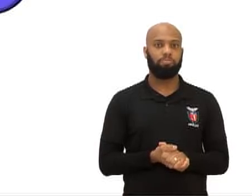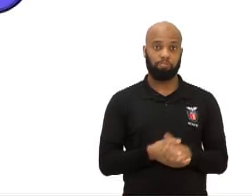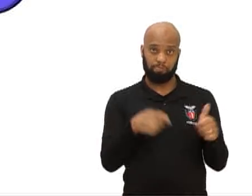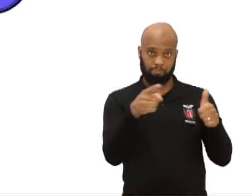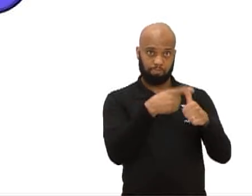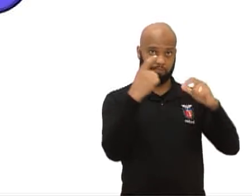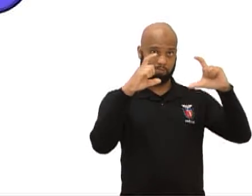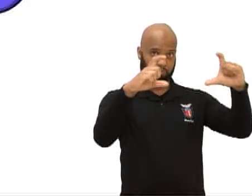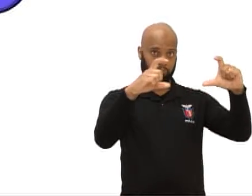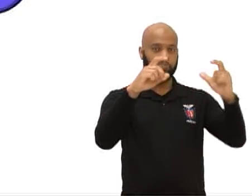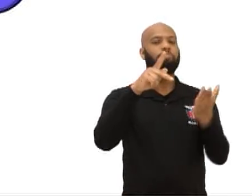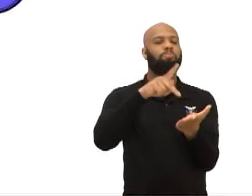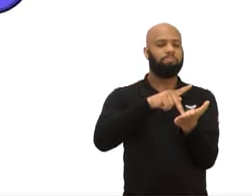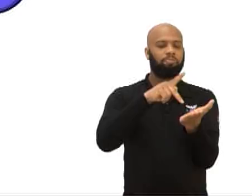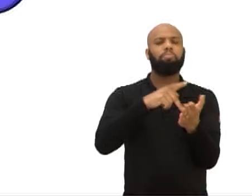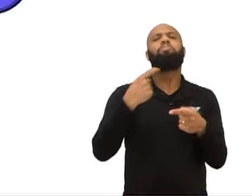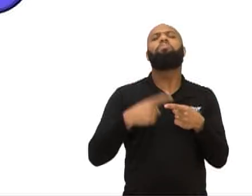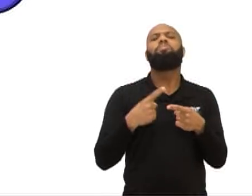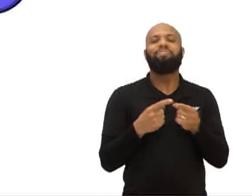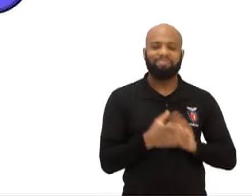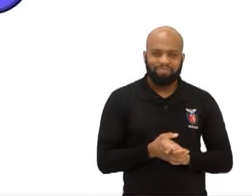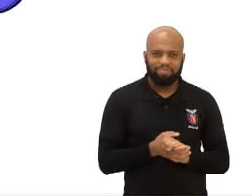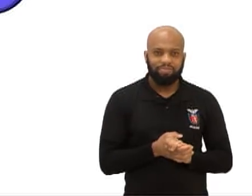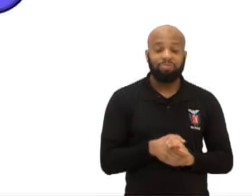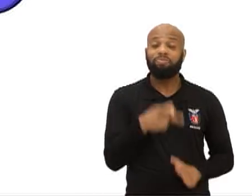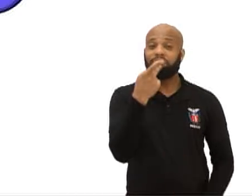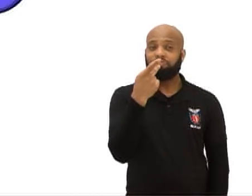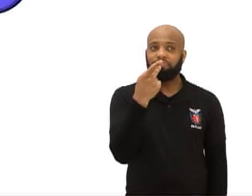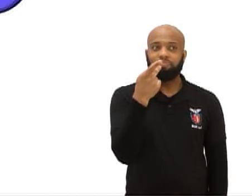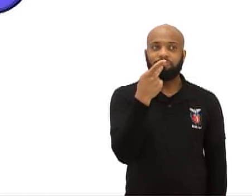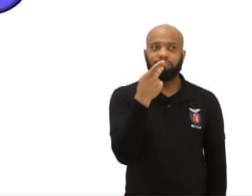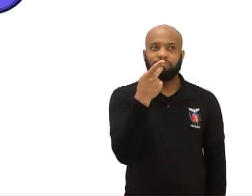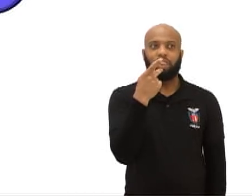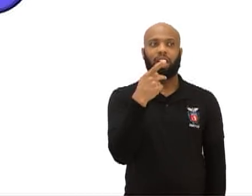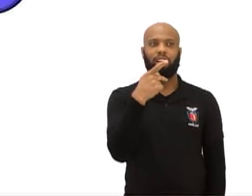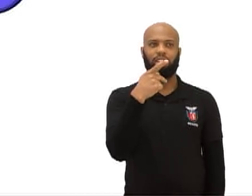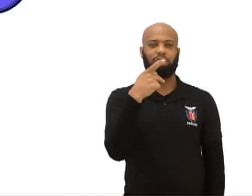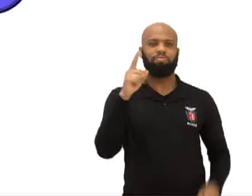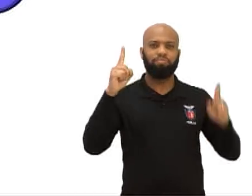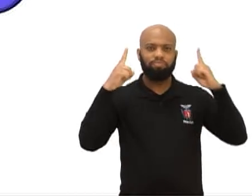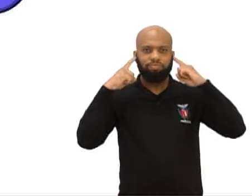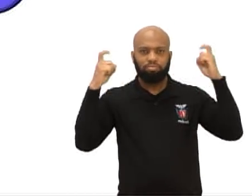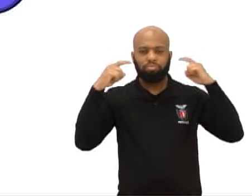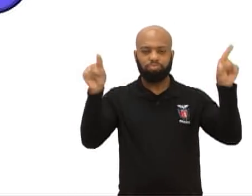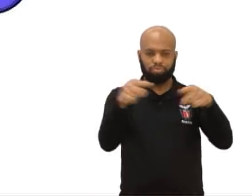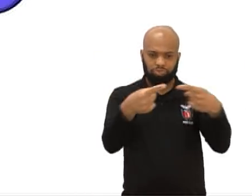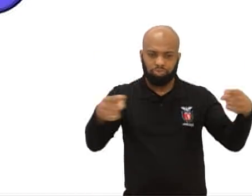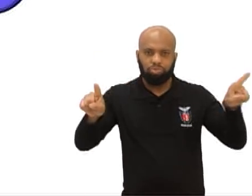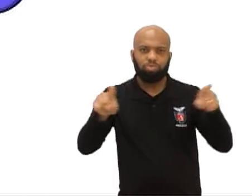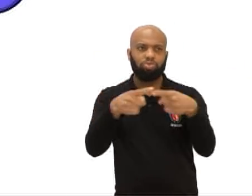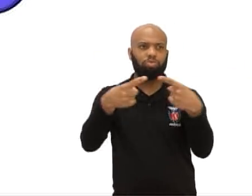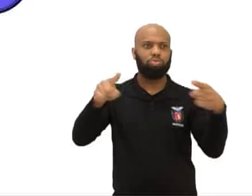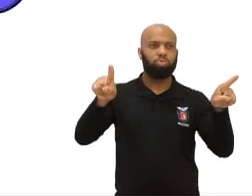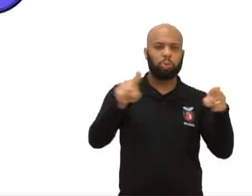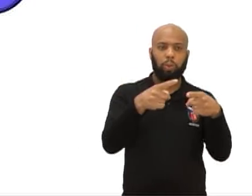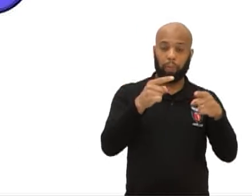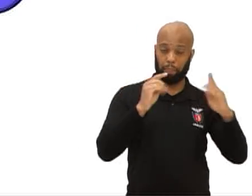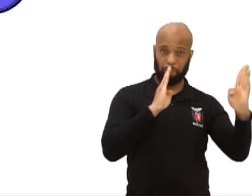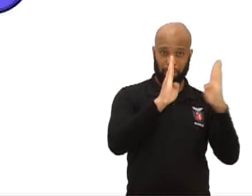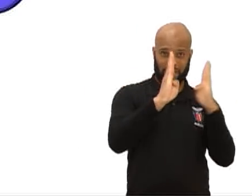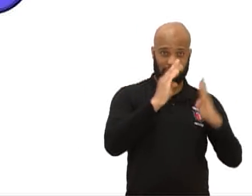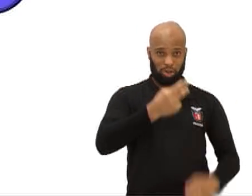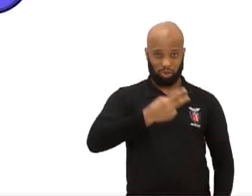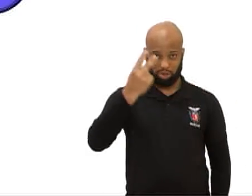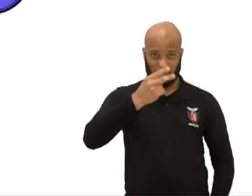Primeira alternativa é verdadeira, porque ela afirma que a sonoplastia foi produzida, que nesse período, no